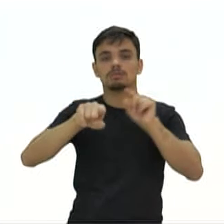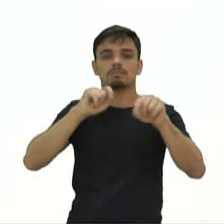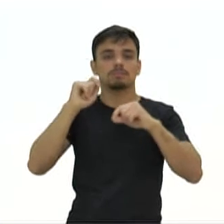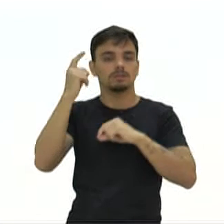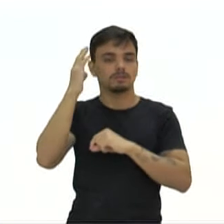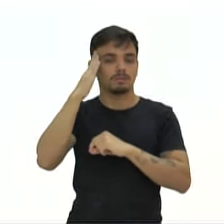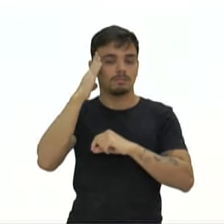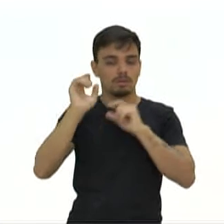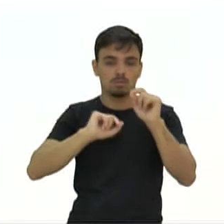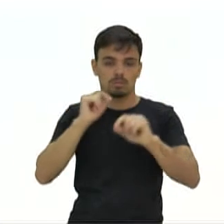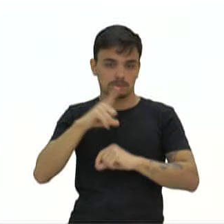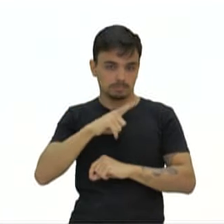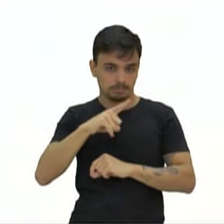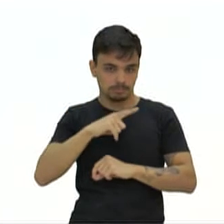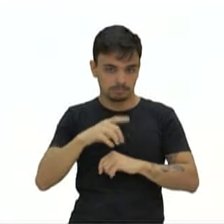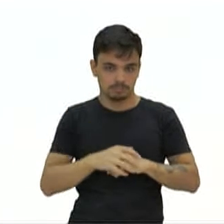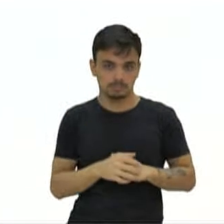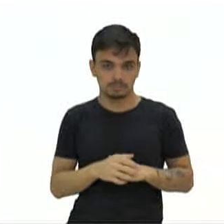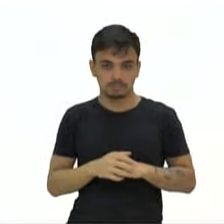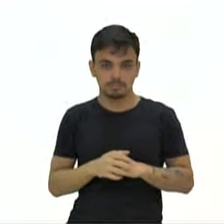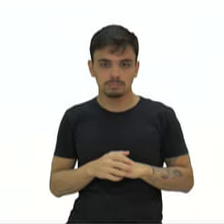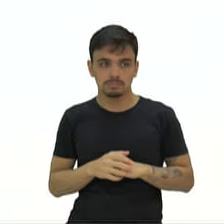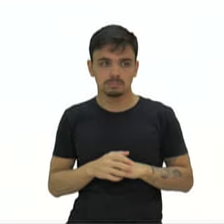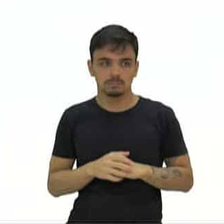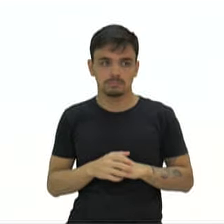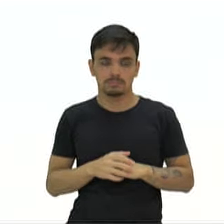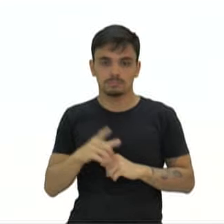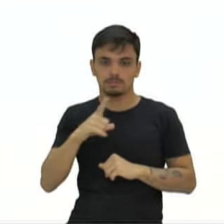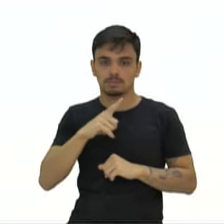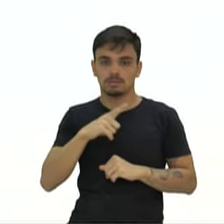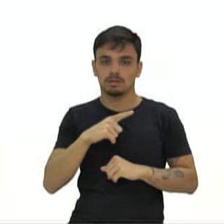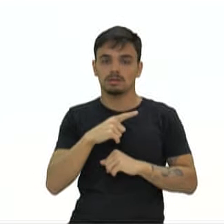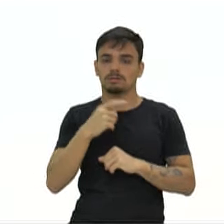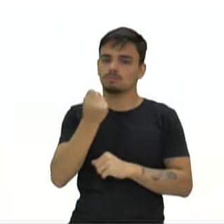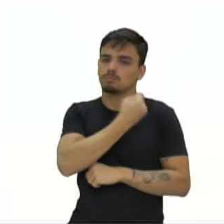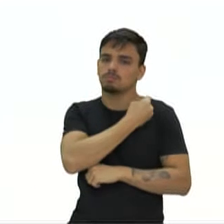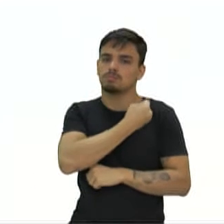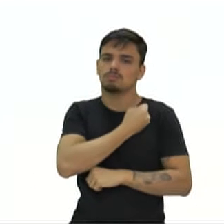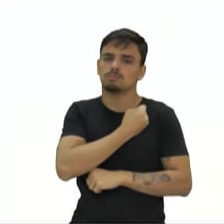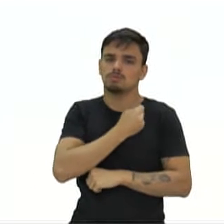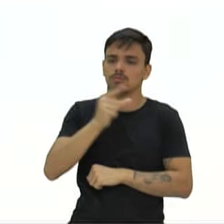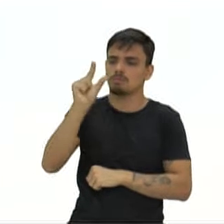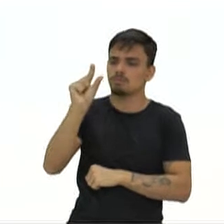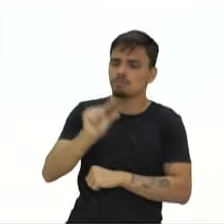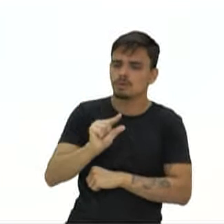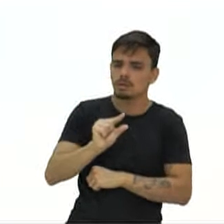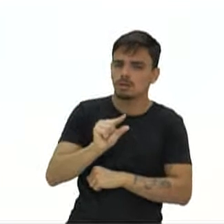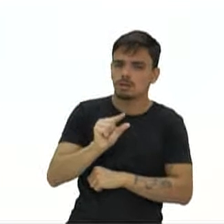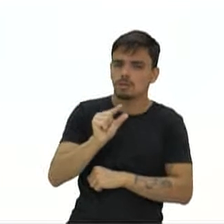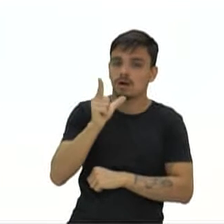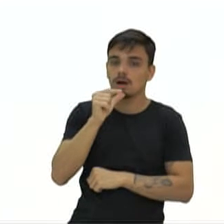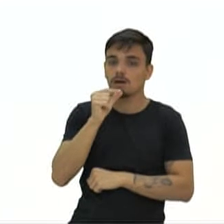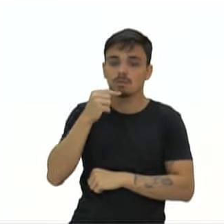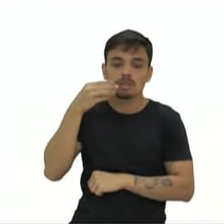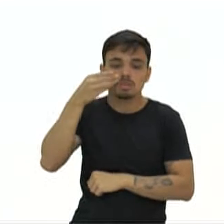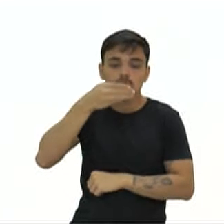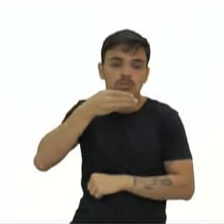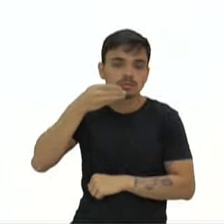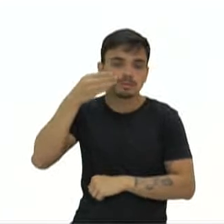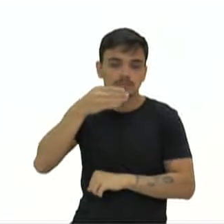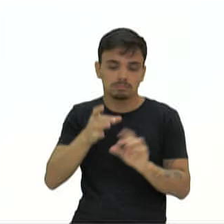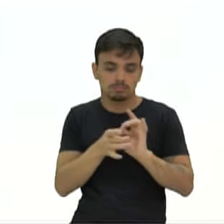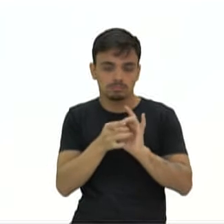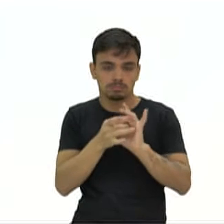que existe um número muito pequeno de água doce disponível. Por quê? Veja